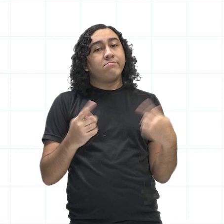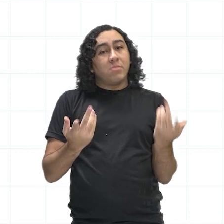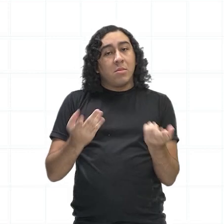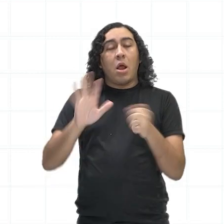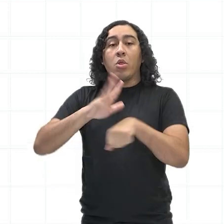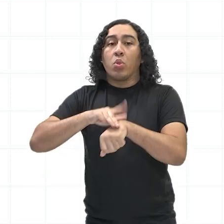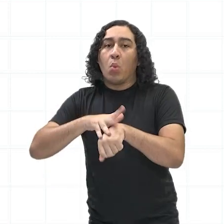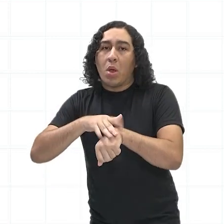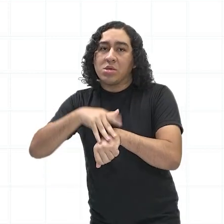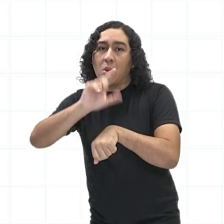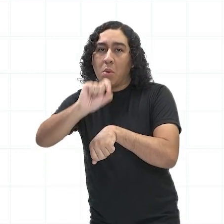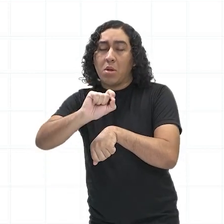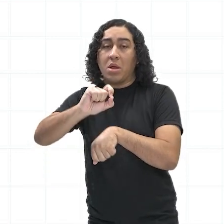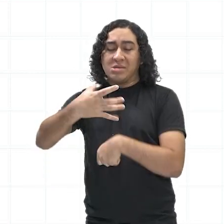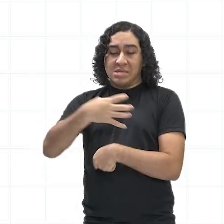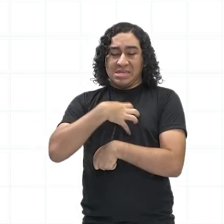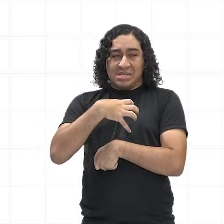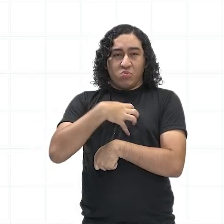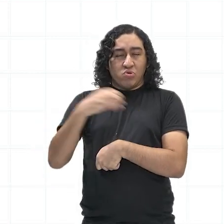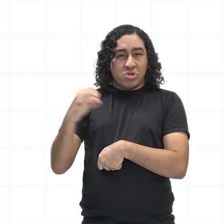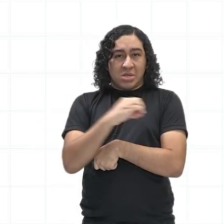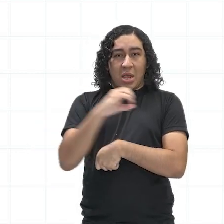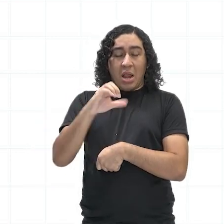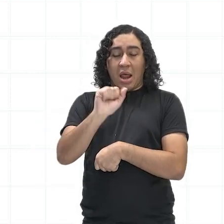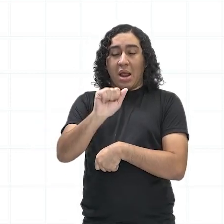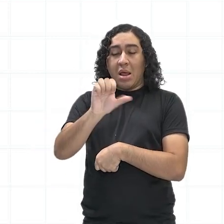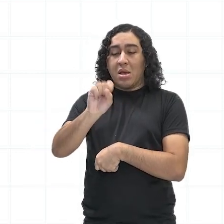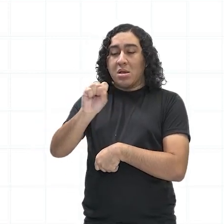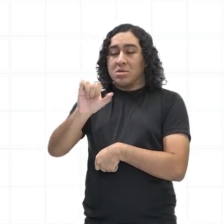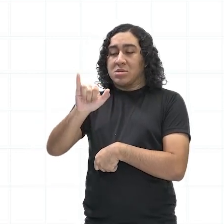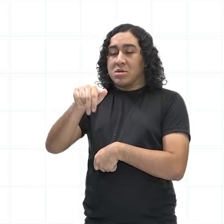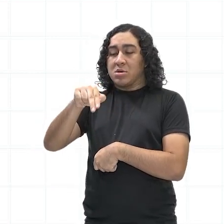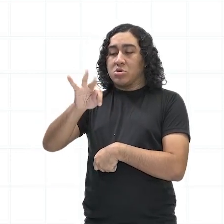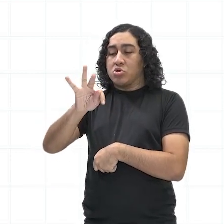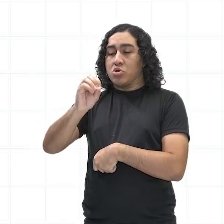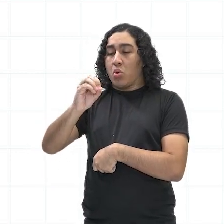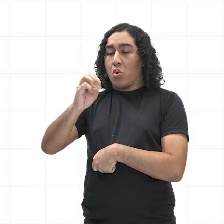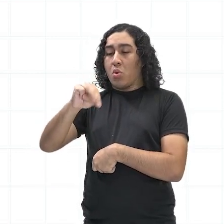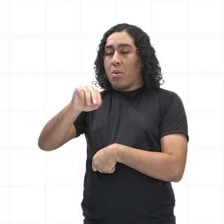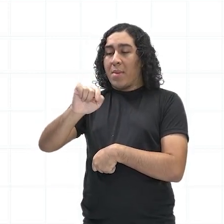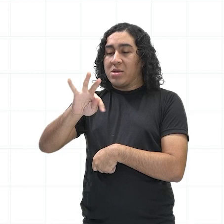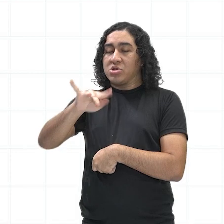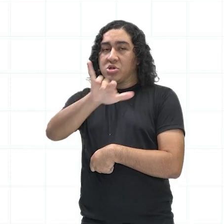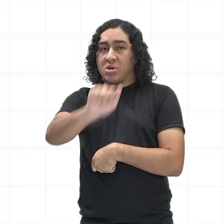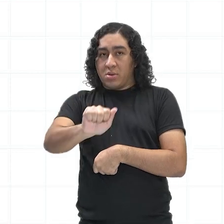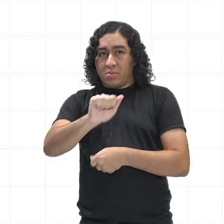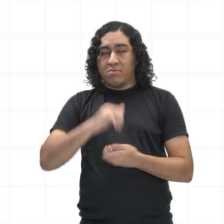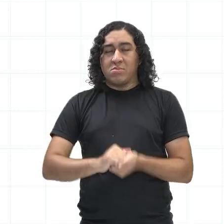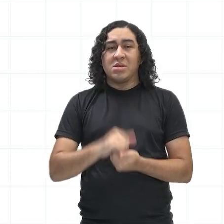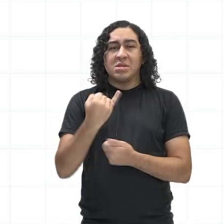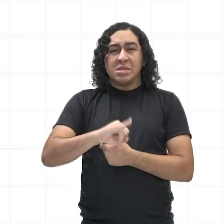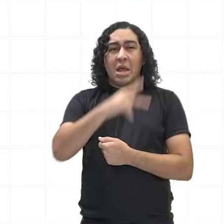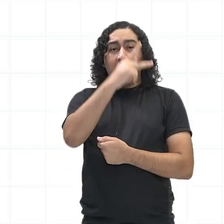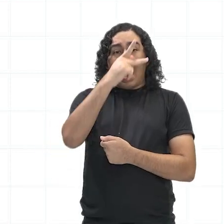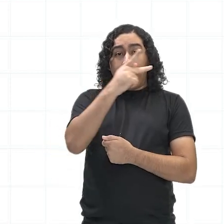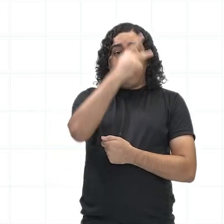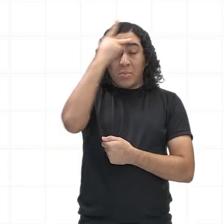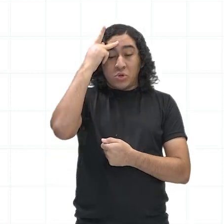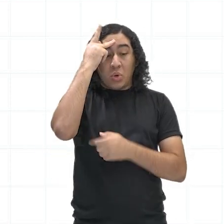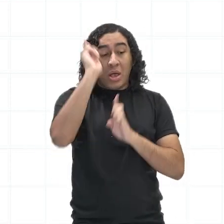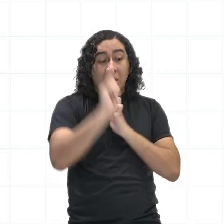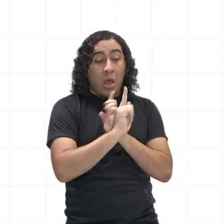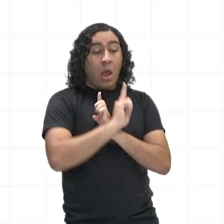né, lembrando o que é assintomática, são doenças que não têm sintomas geralmente. Ao descobrir que o parceiro está com a doença,